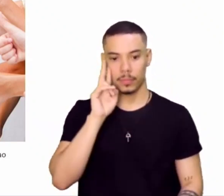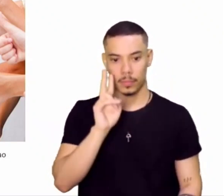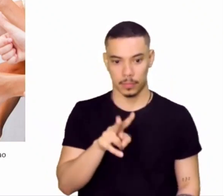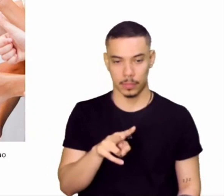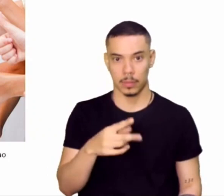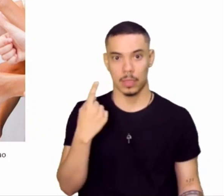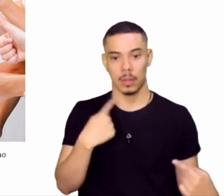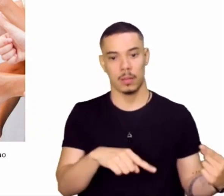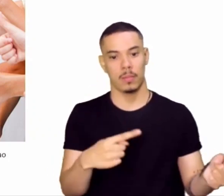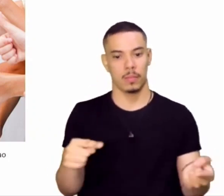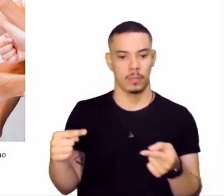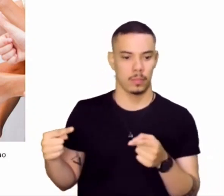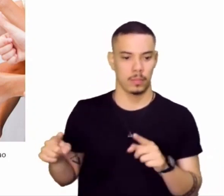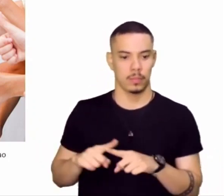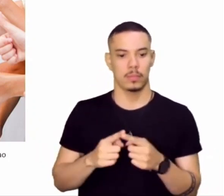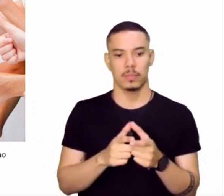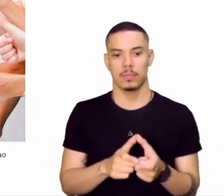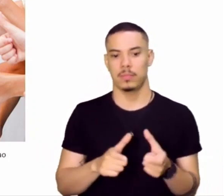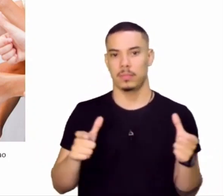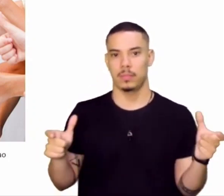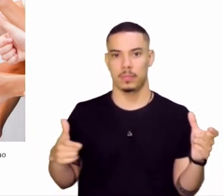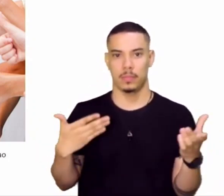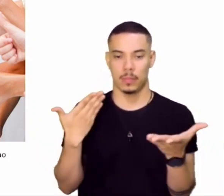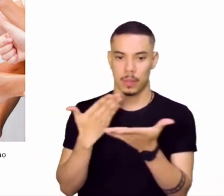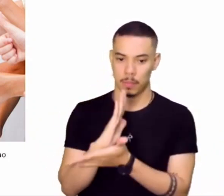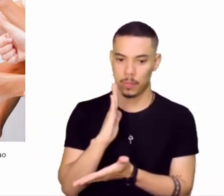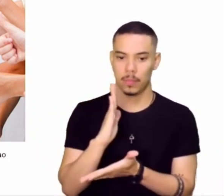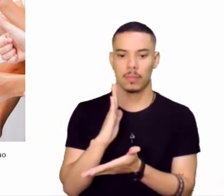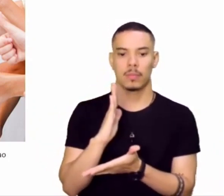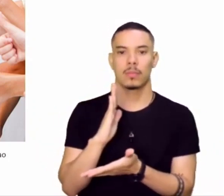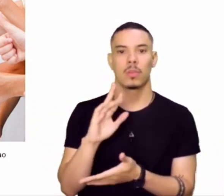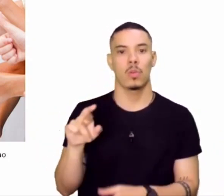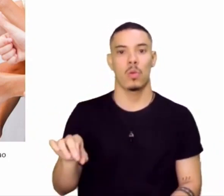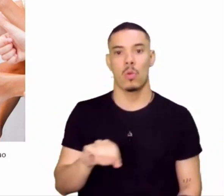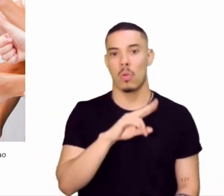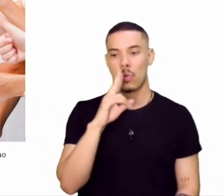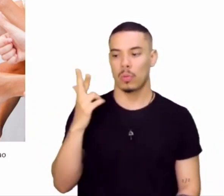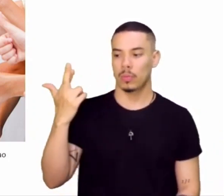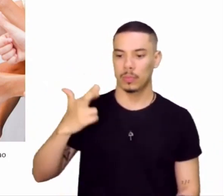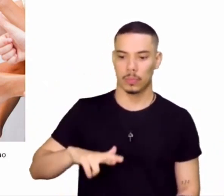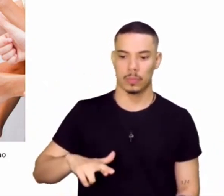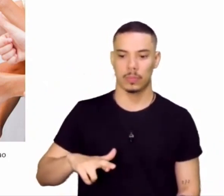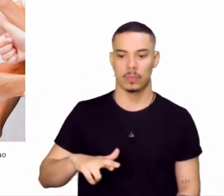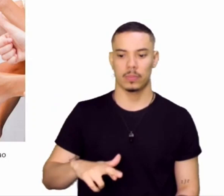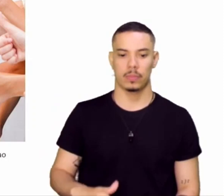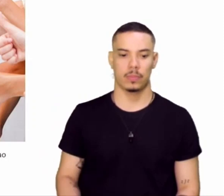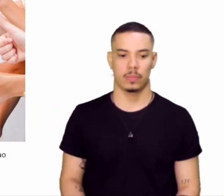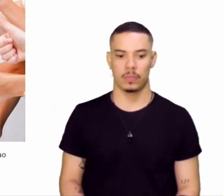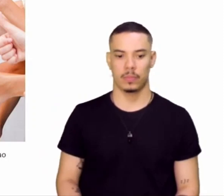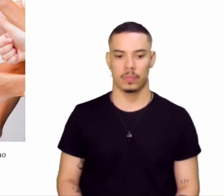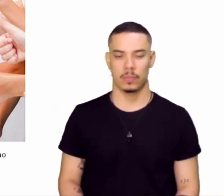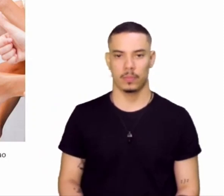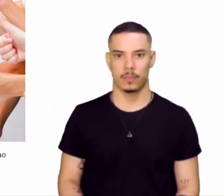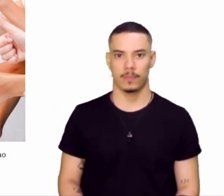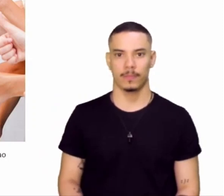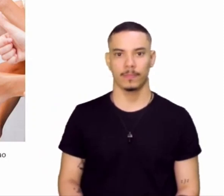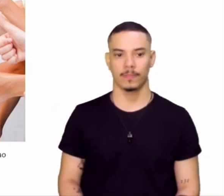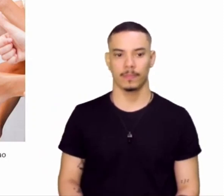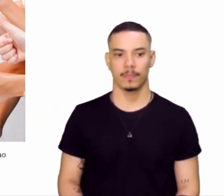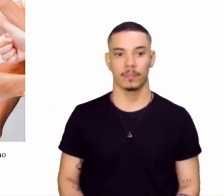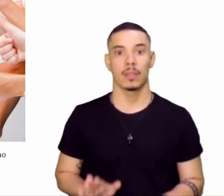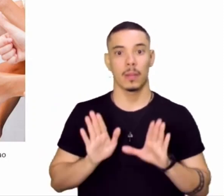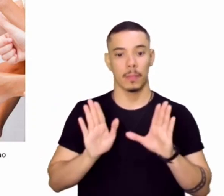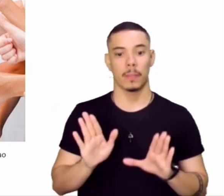Os demais também, né? Ele queria ver que os demais debatessem e aprovados ou rejeitados. Então tá aí, A